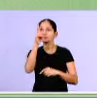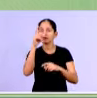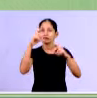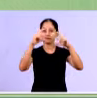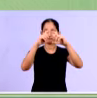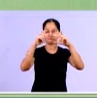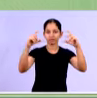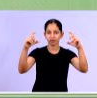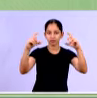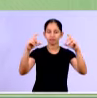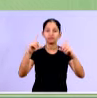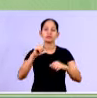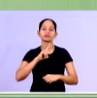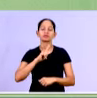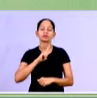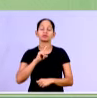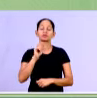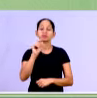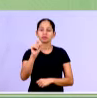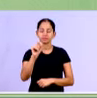ter